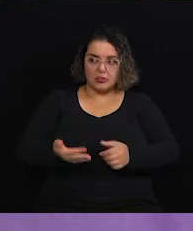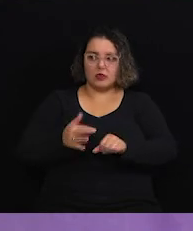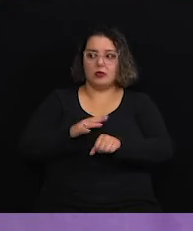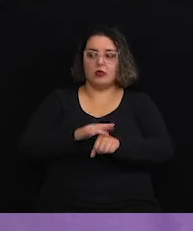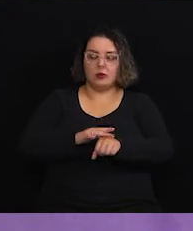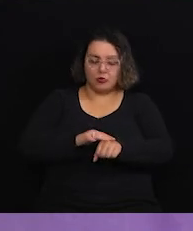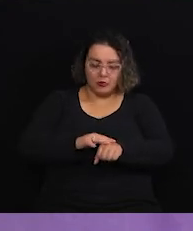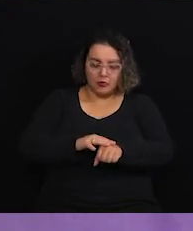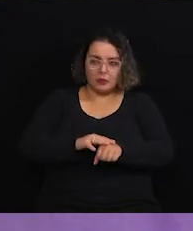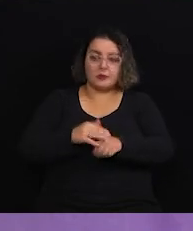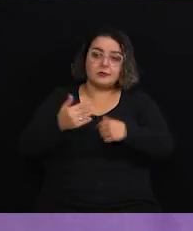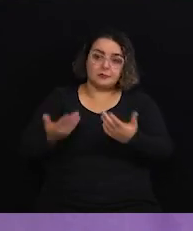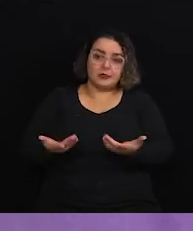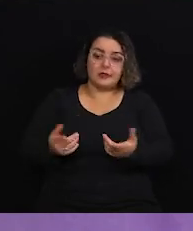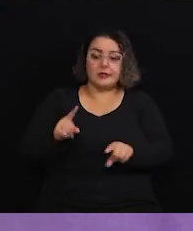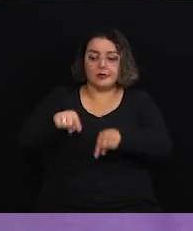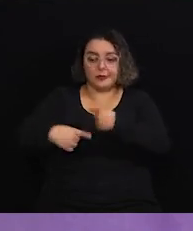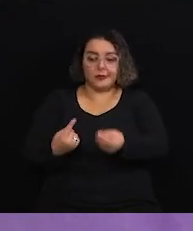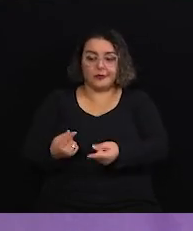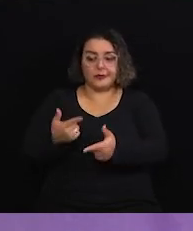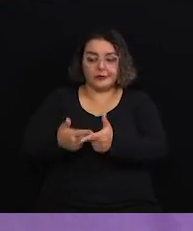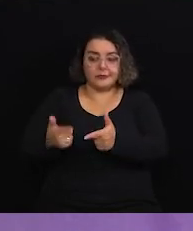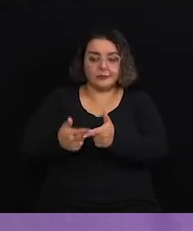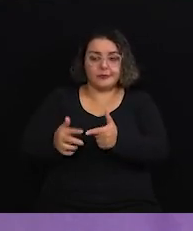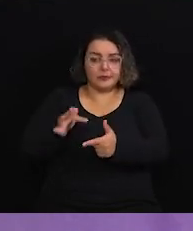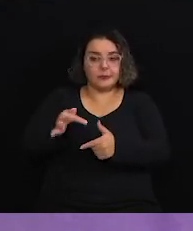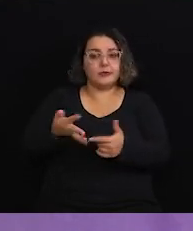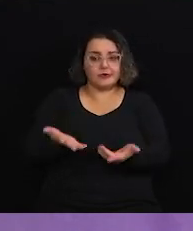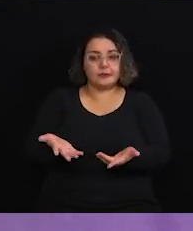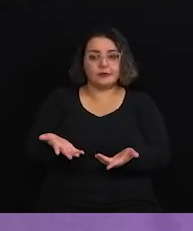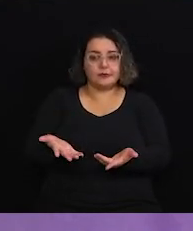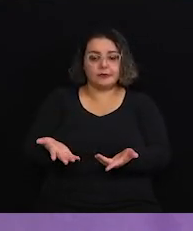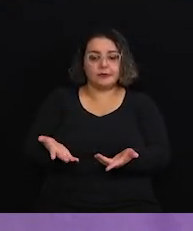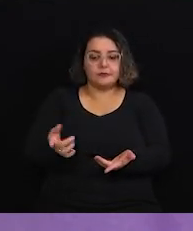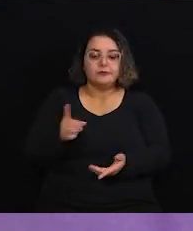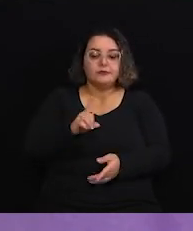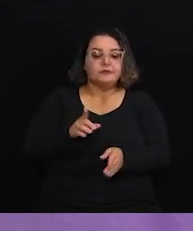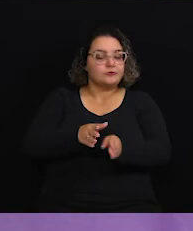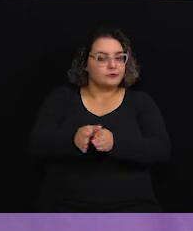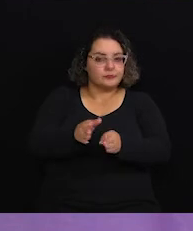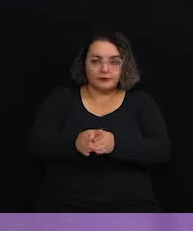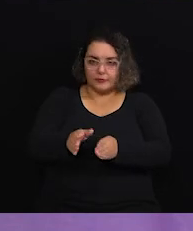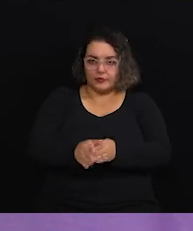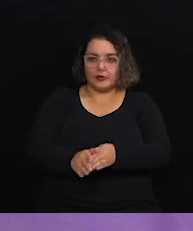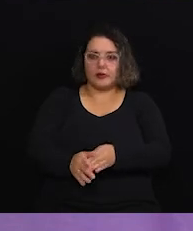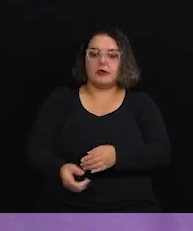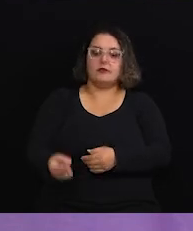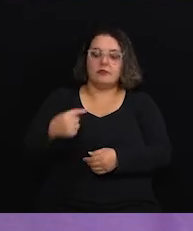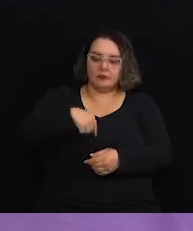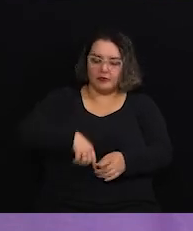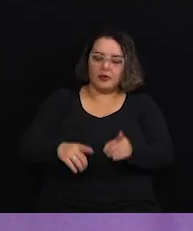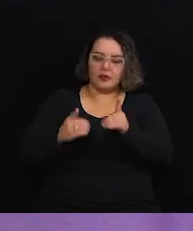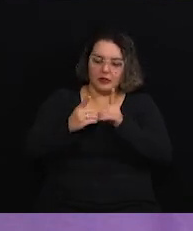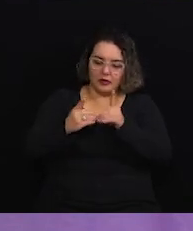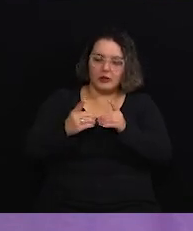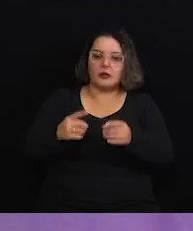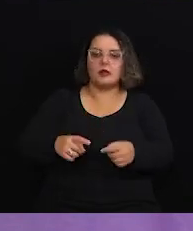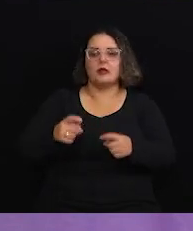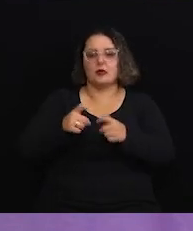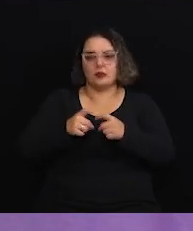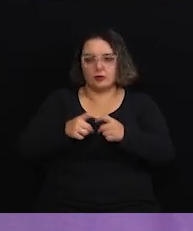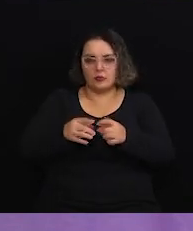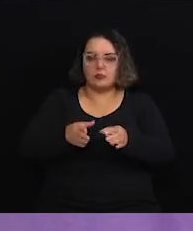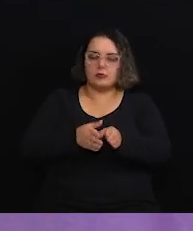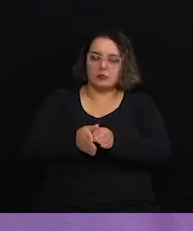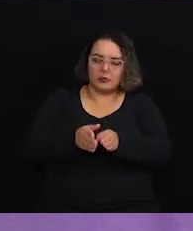outros problemas na vida dela que ela vai ter outras complicações importantes. Então, a gente nunca indica uma automedicação, a gente sempre pede para ter